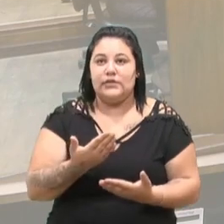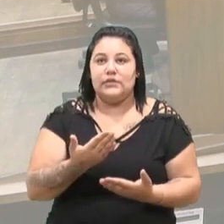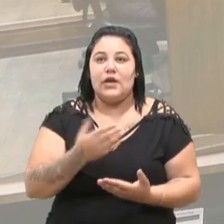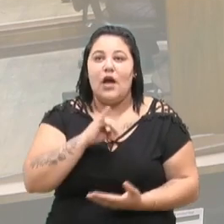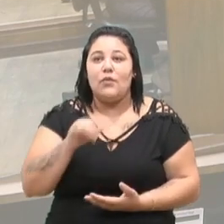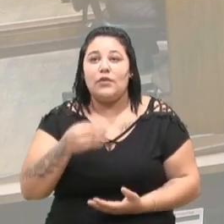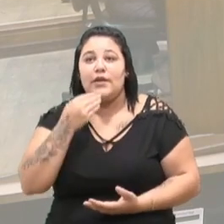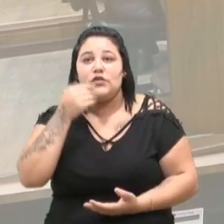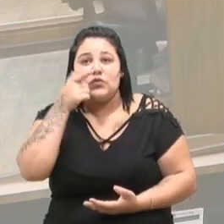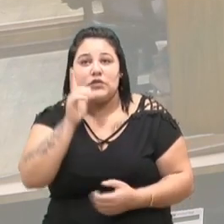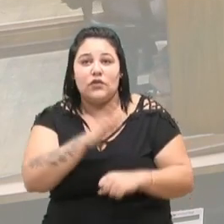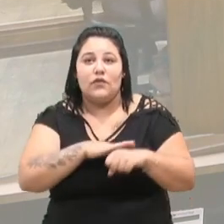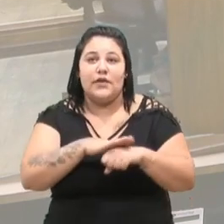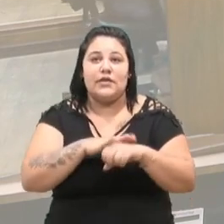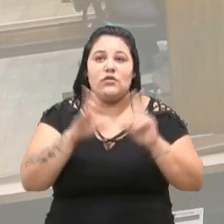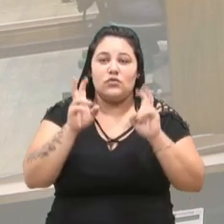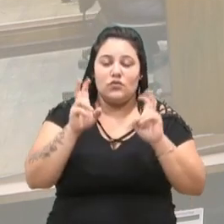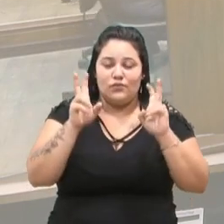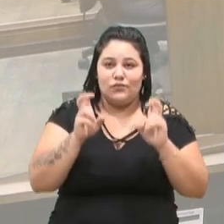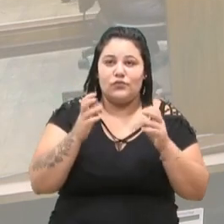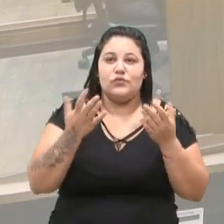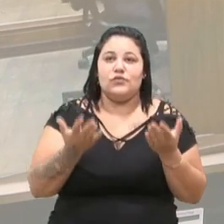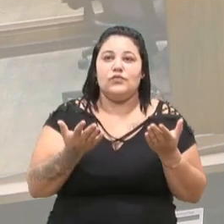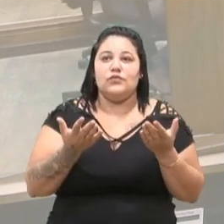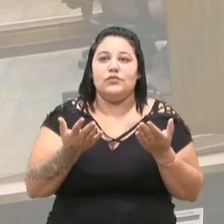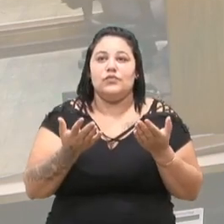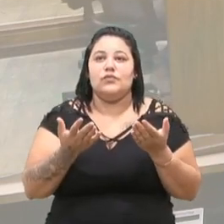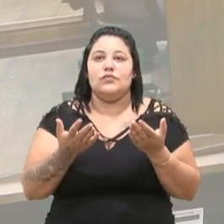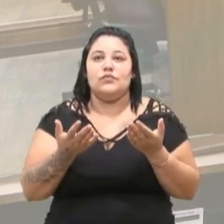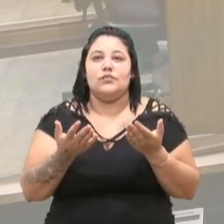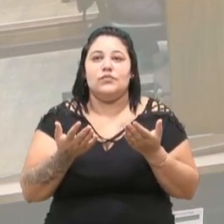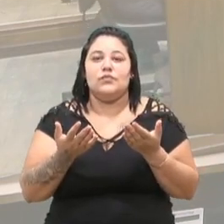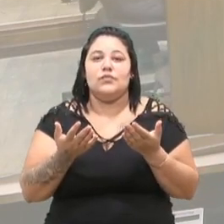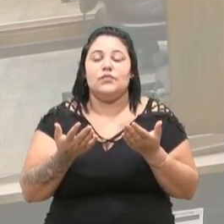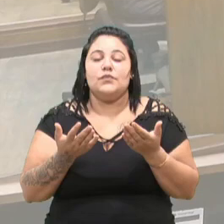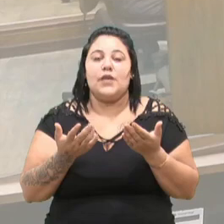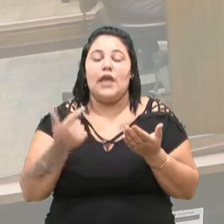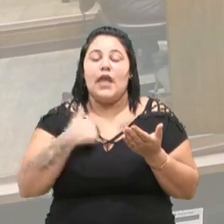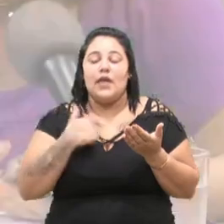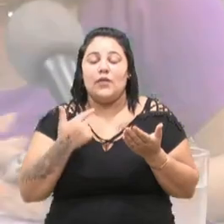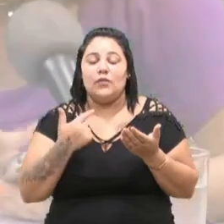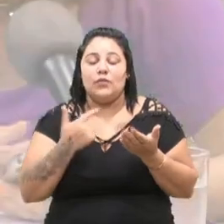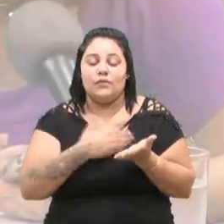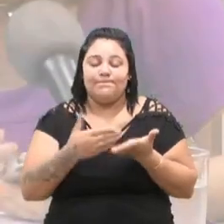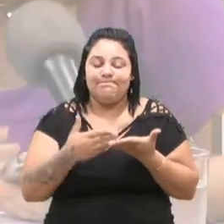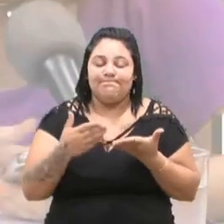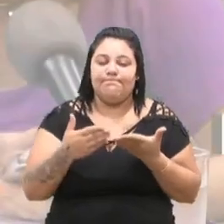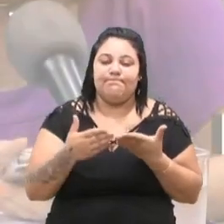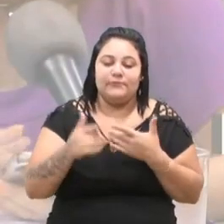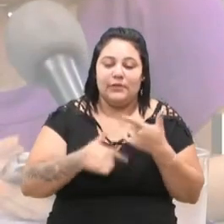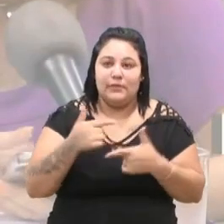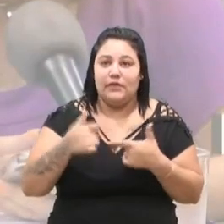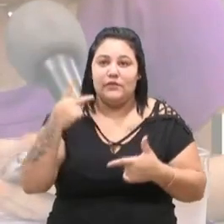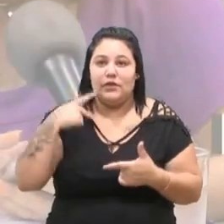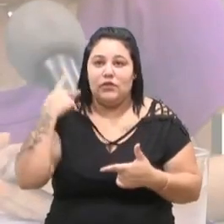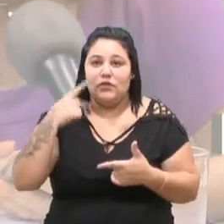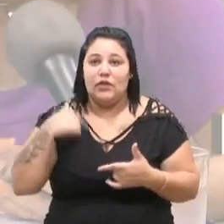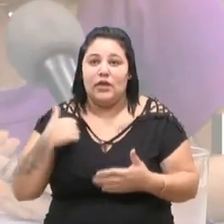esse assunto, que é um assunto que, desde que eu sou vereadora, não tenho